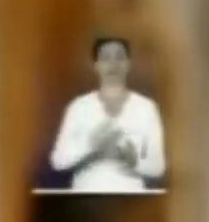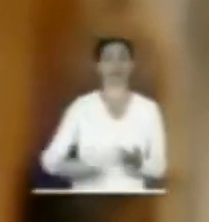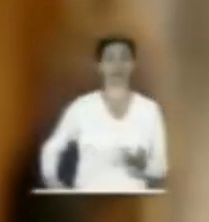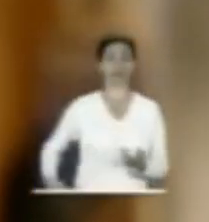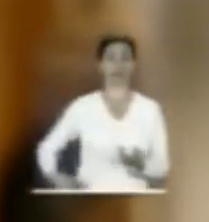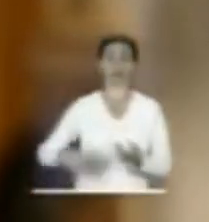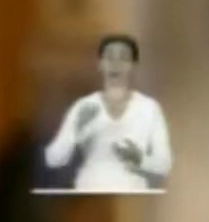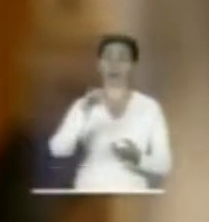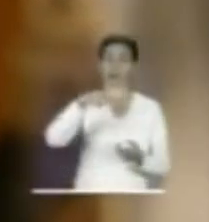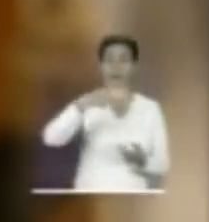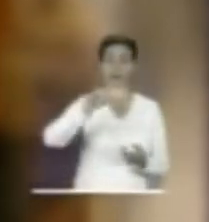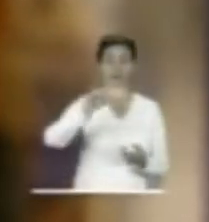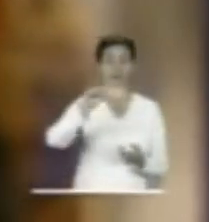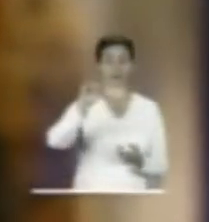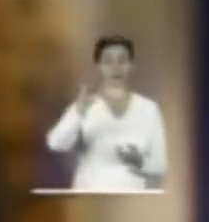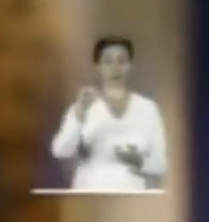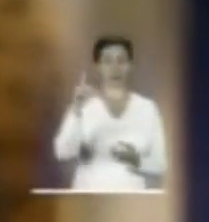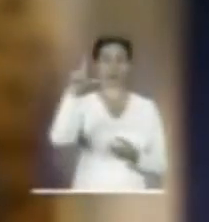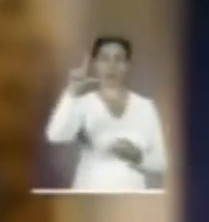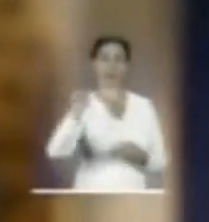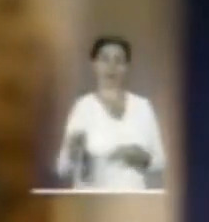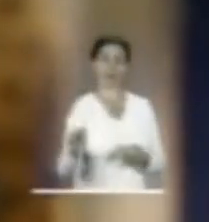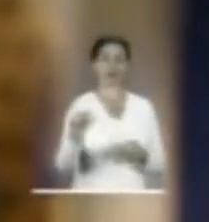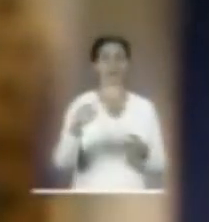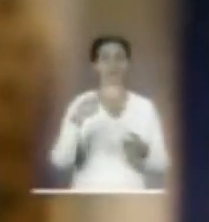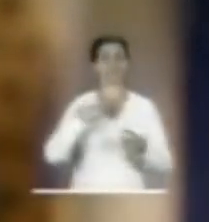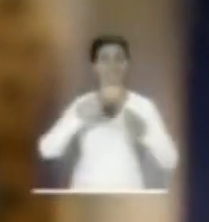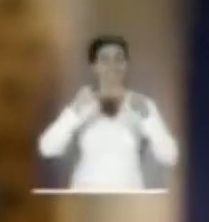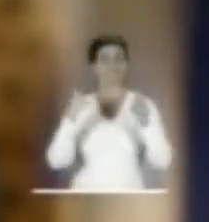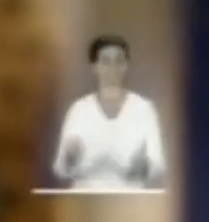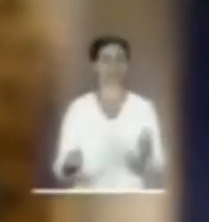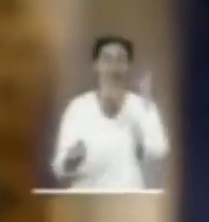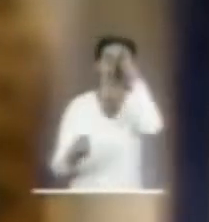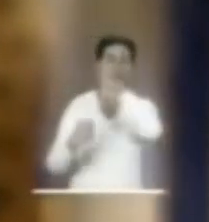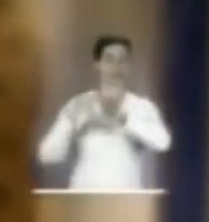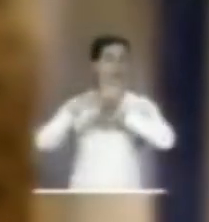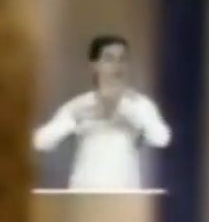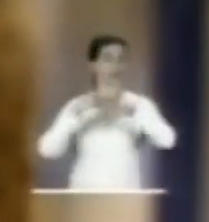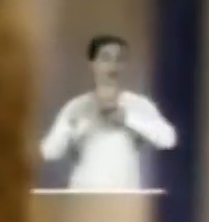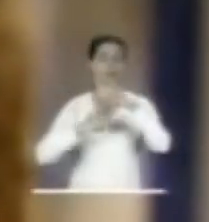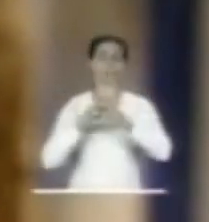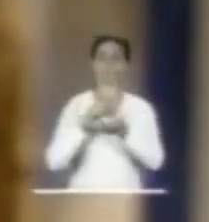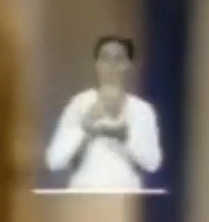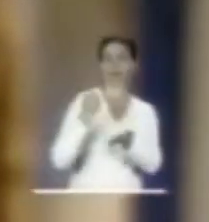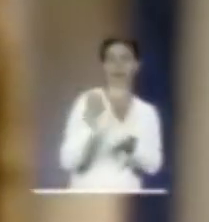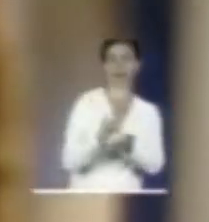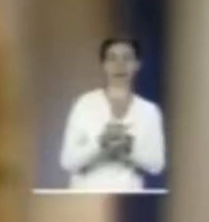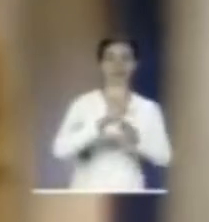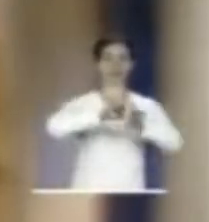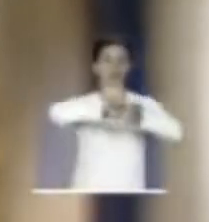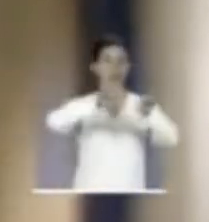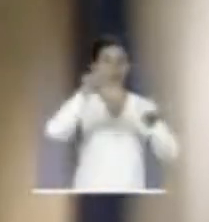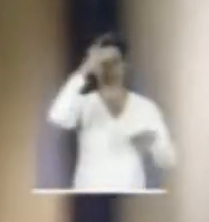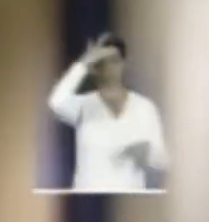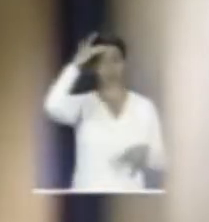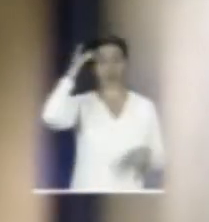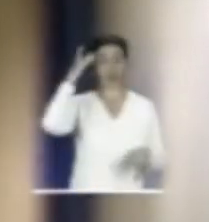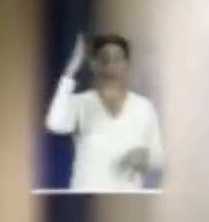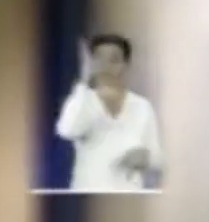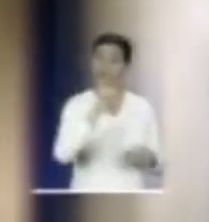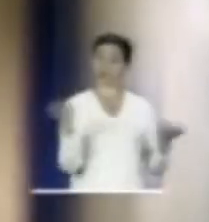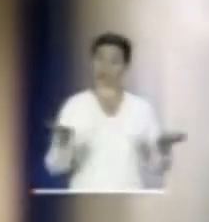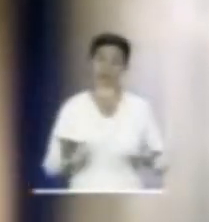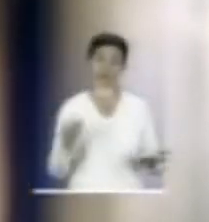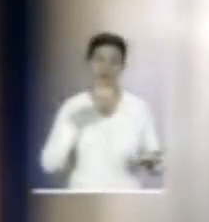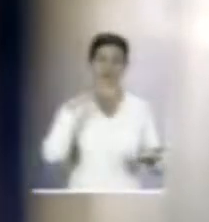como governador, baixar imposto, que hoje sobrecarrega o trabalhador, a dona de casa, a classe média.